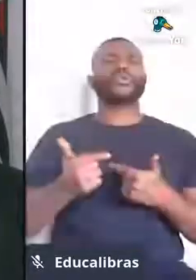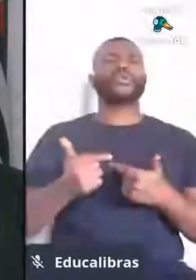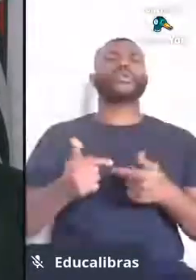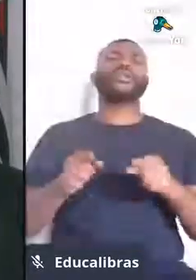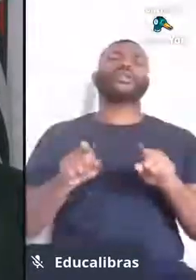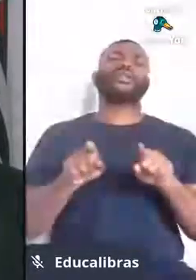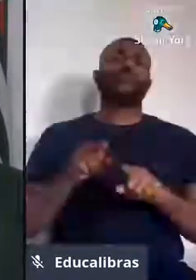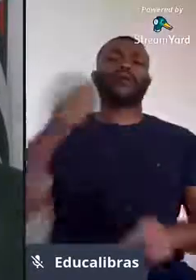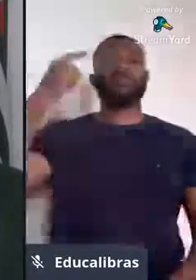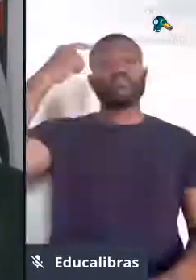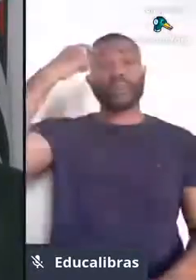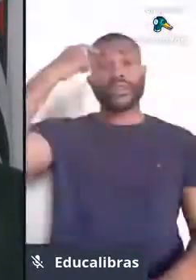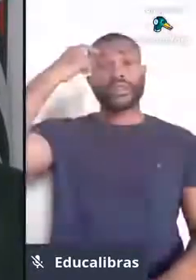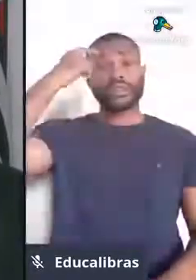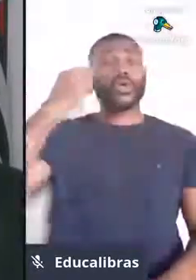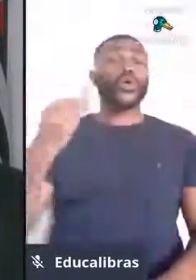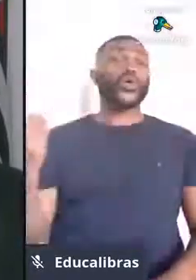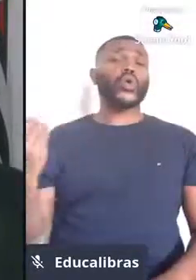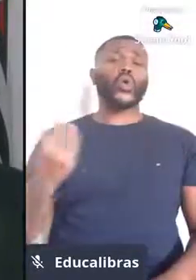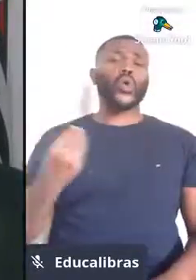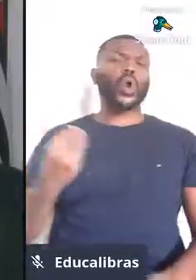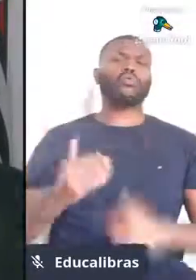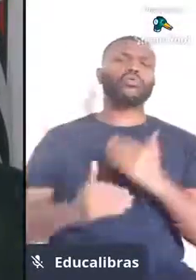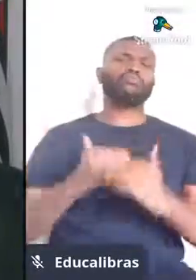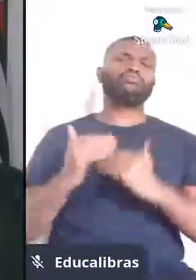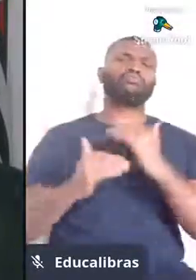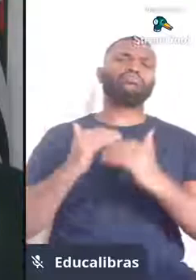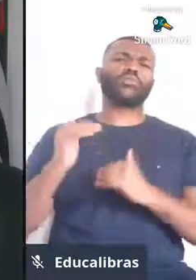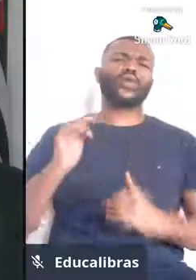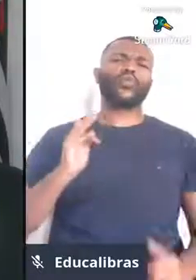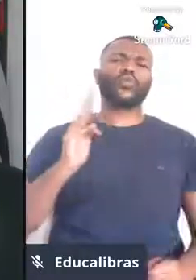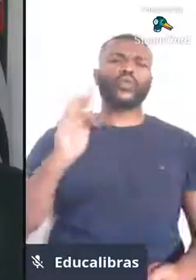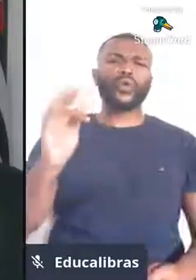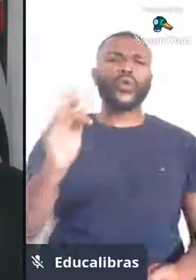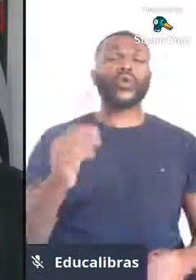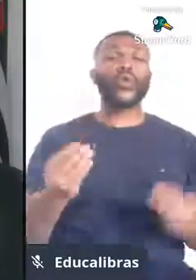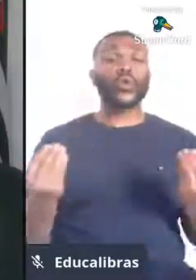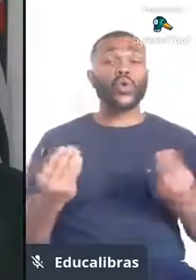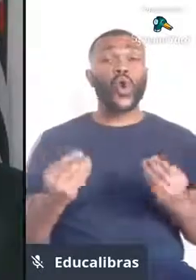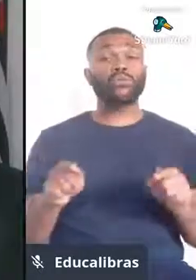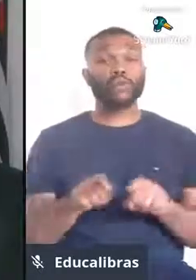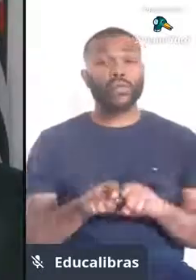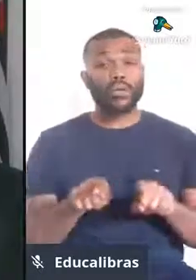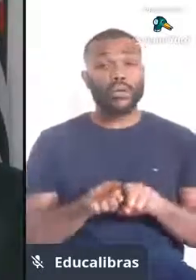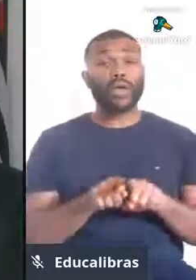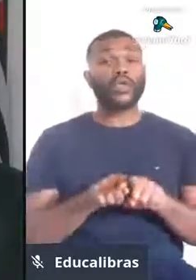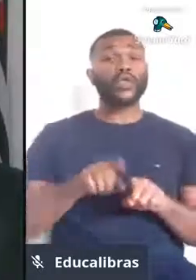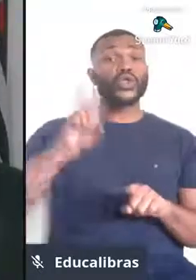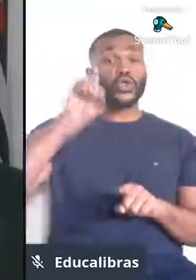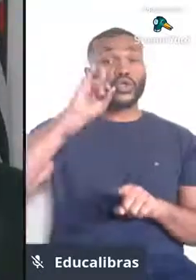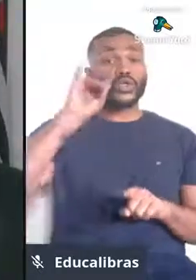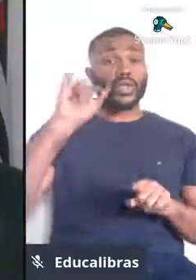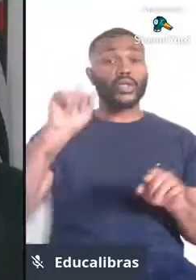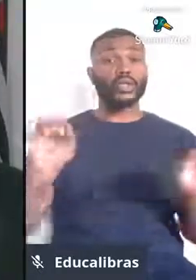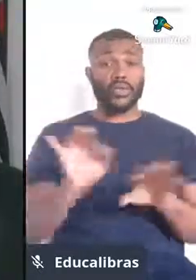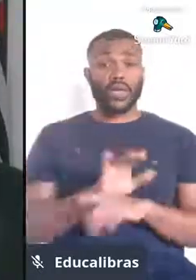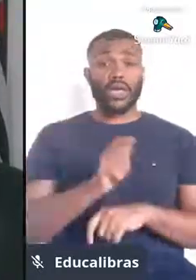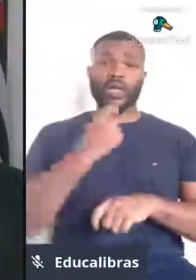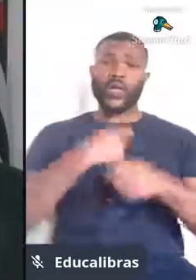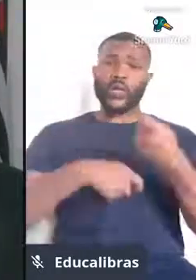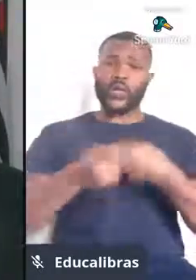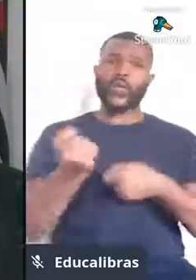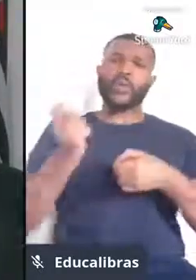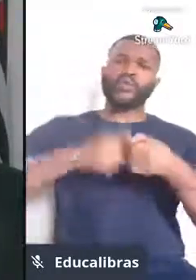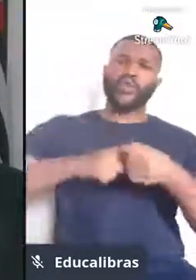pensando aí como é que essa doença vai se desenvolver no futuro e como é que a gente vai poder atuar no dia que isso terminar, para que a economia volte a funcionar